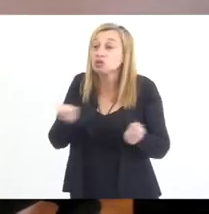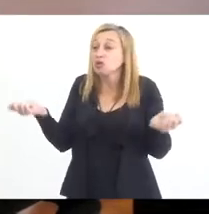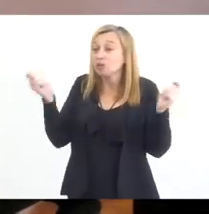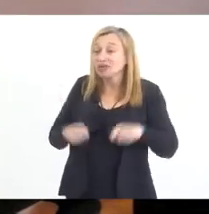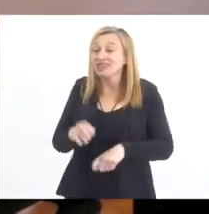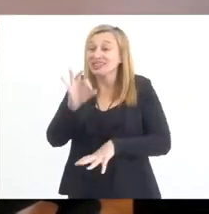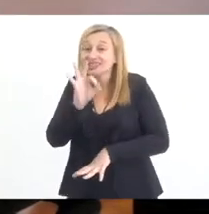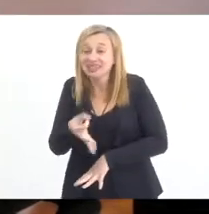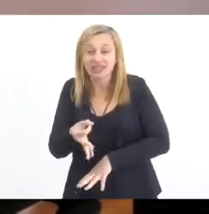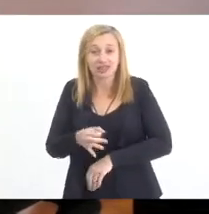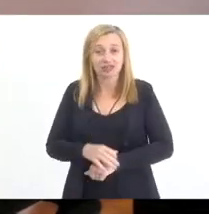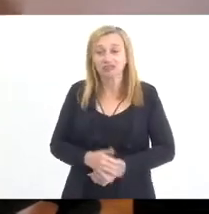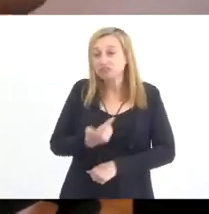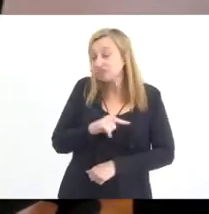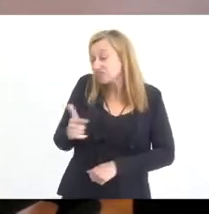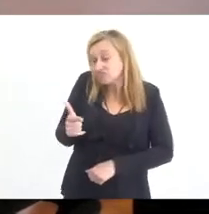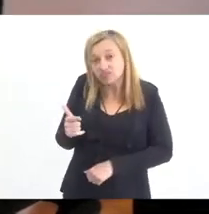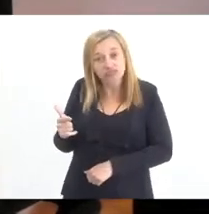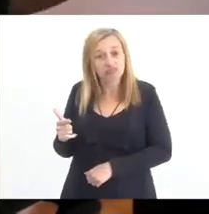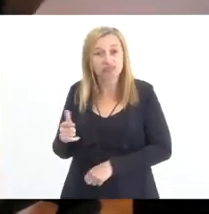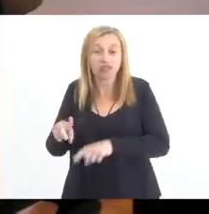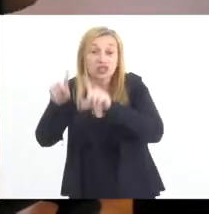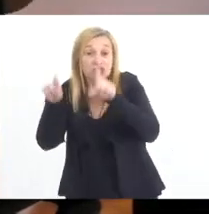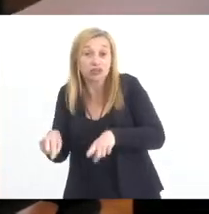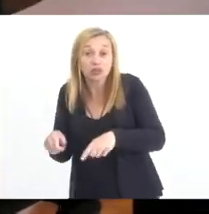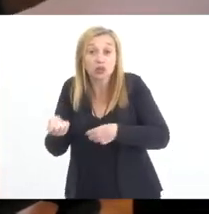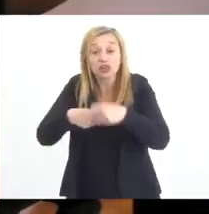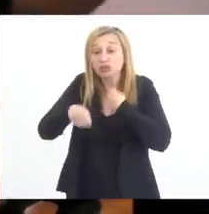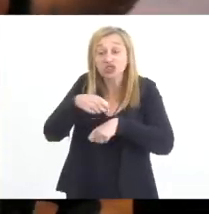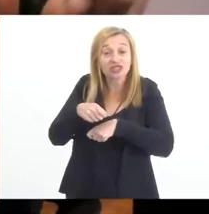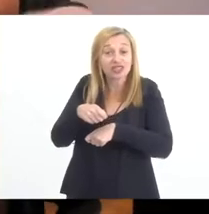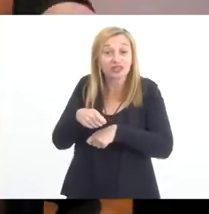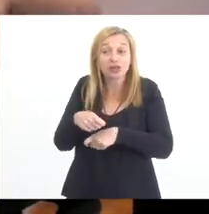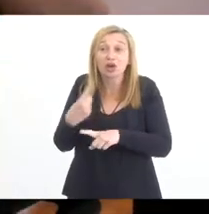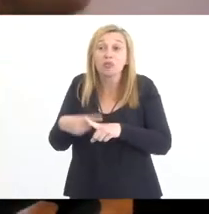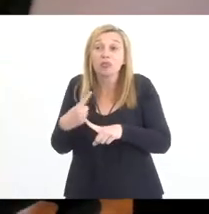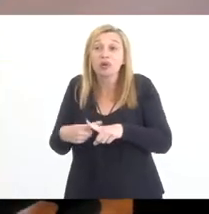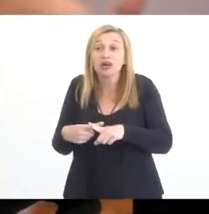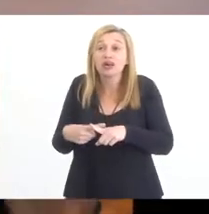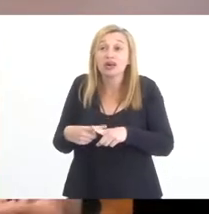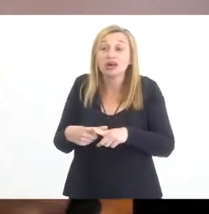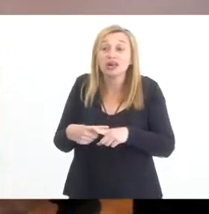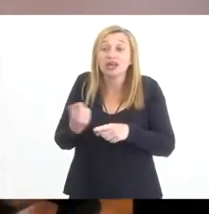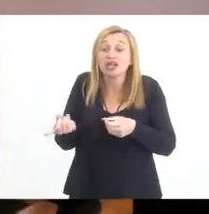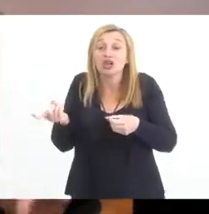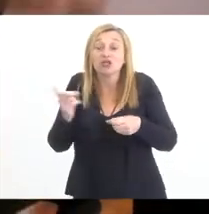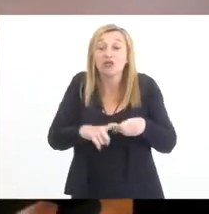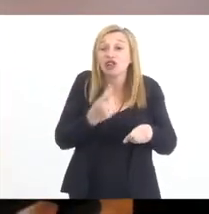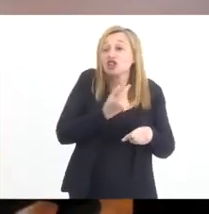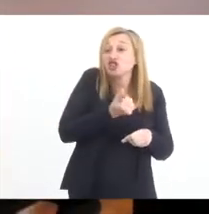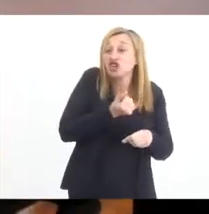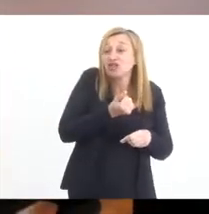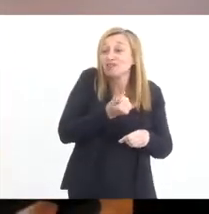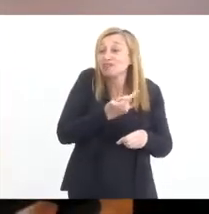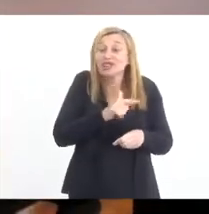suficiente. Não tem servidores administrativos, porque a gente tem que devolver dinheiro, porque não